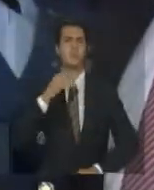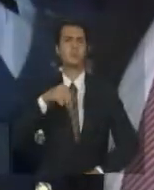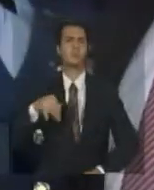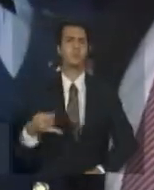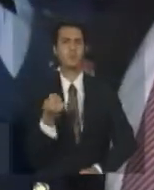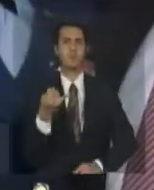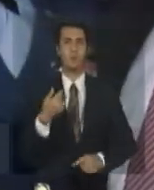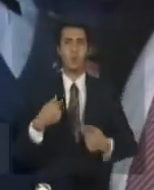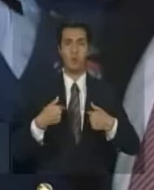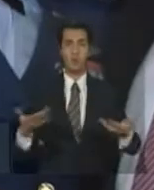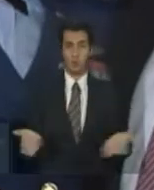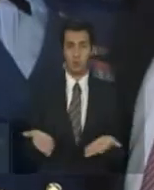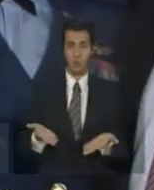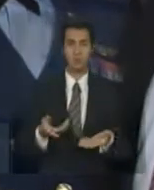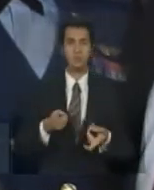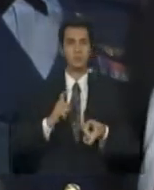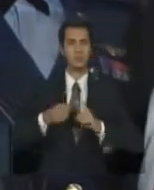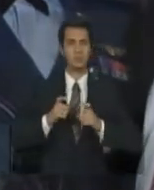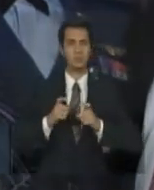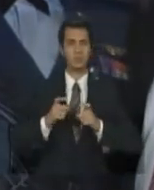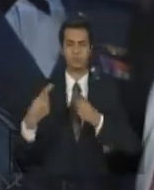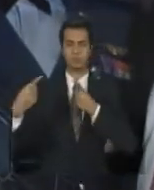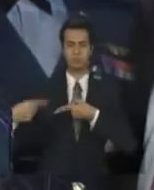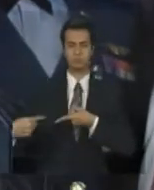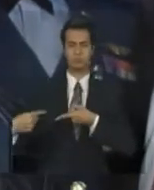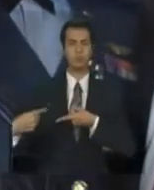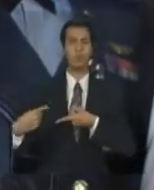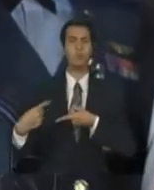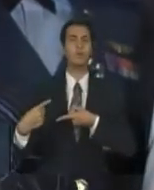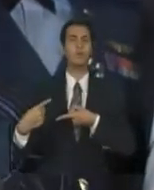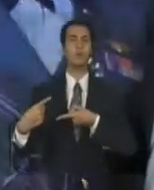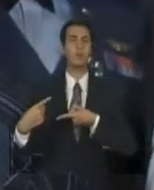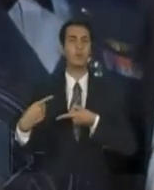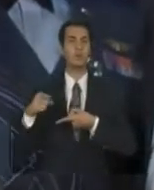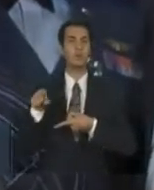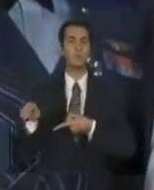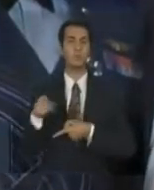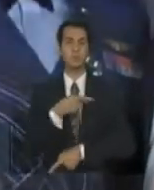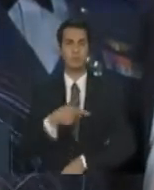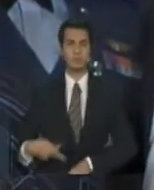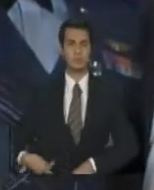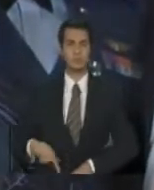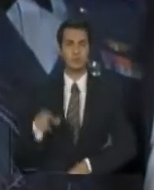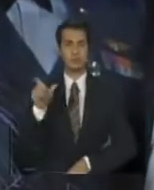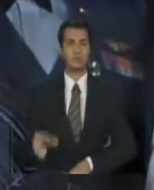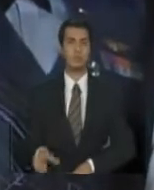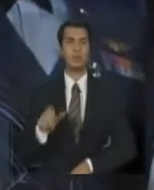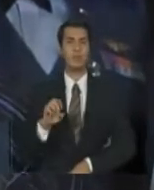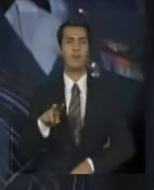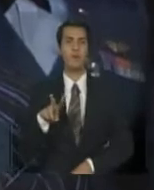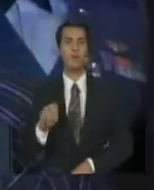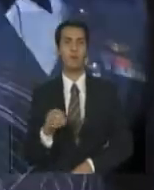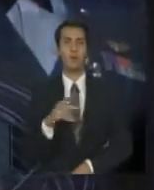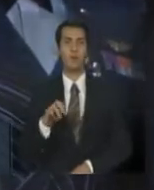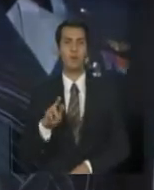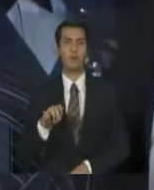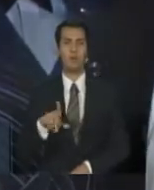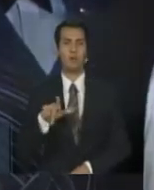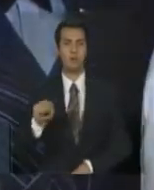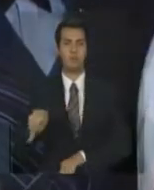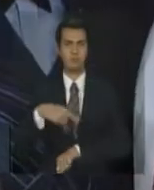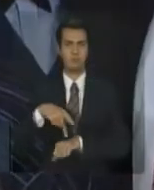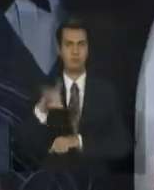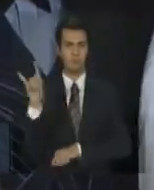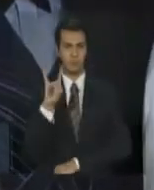duas reuniões bilaterais. Uma com o presidente Evo Morales.